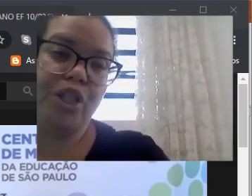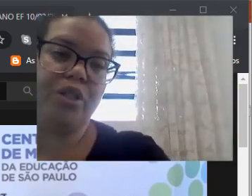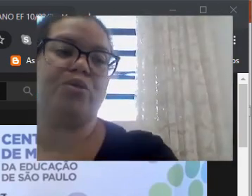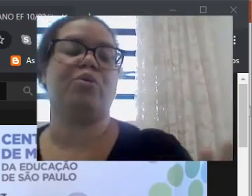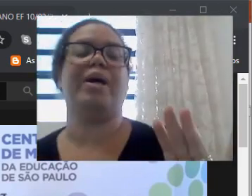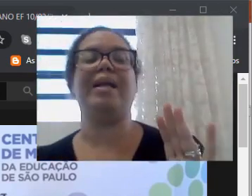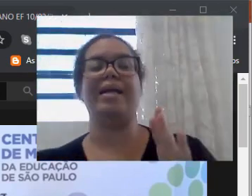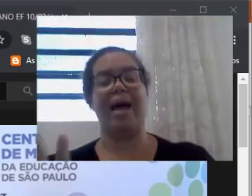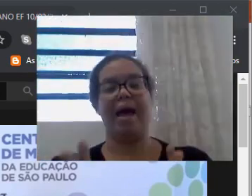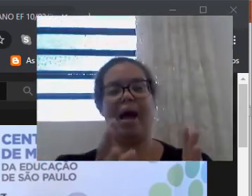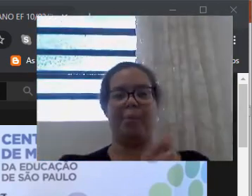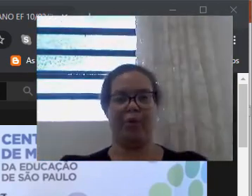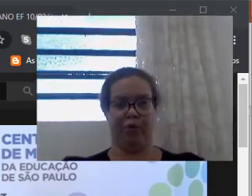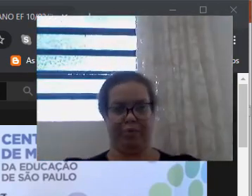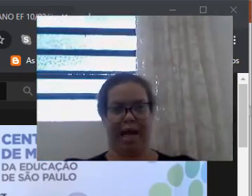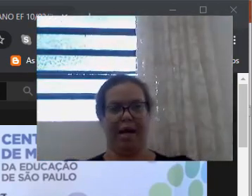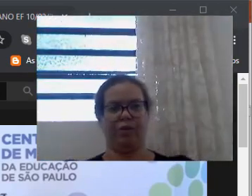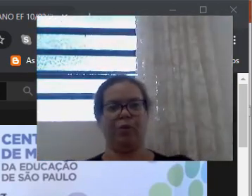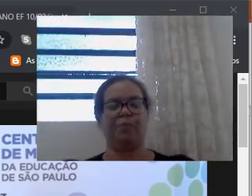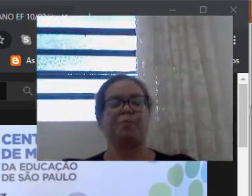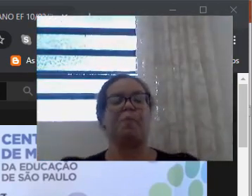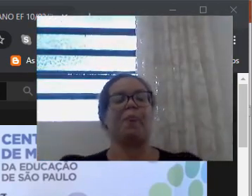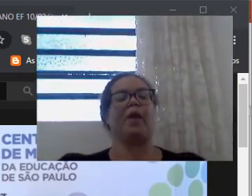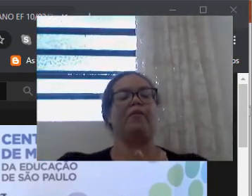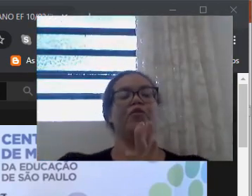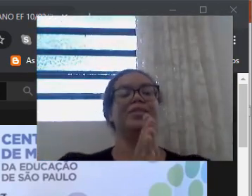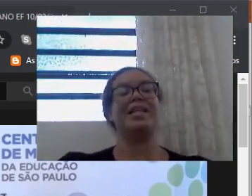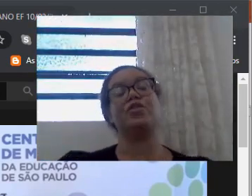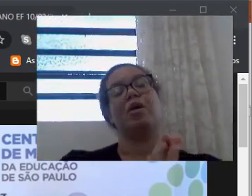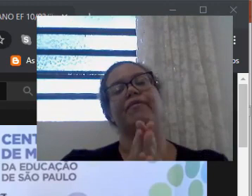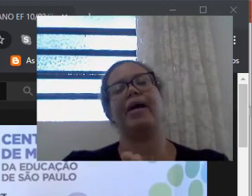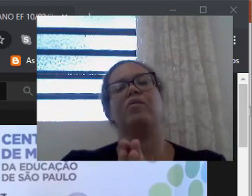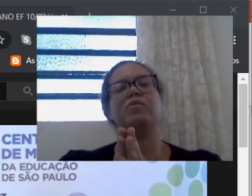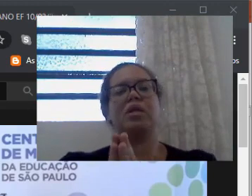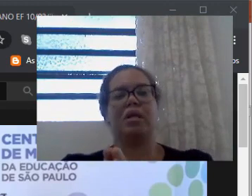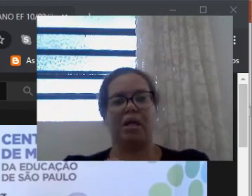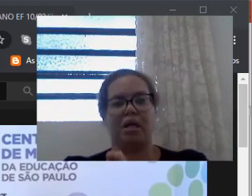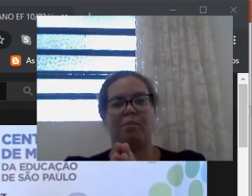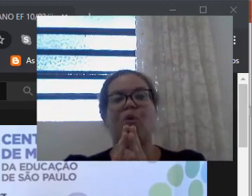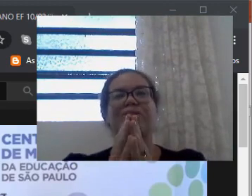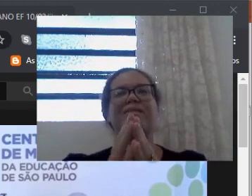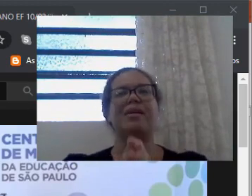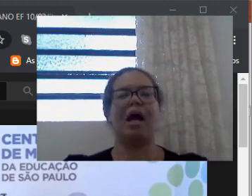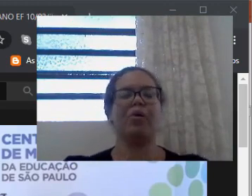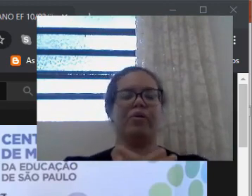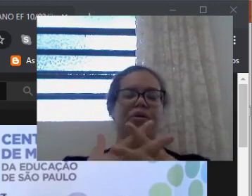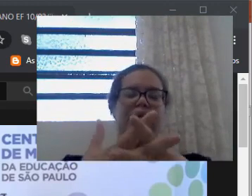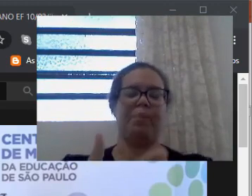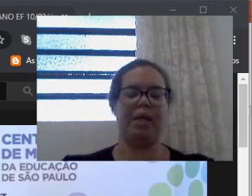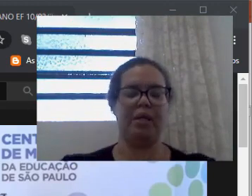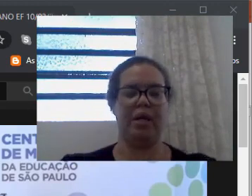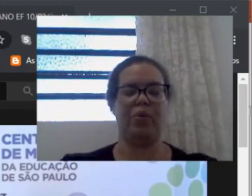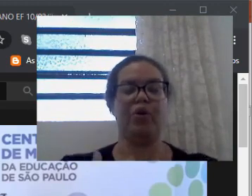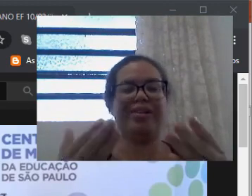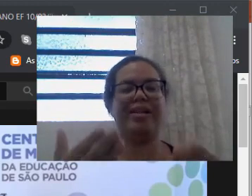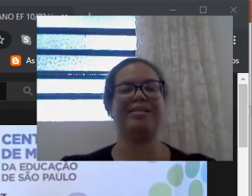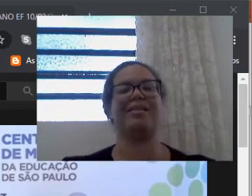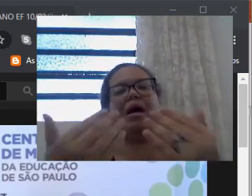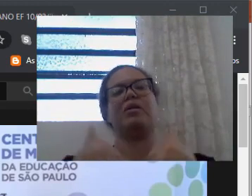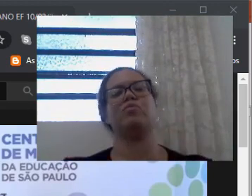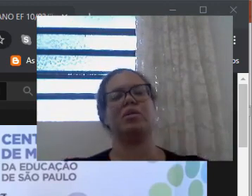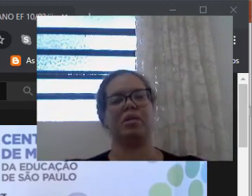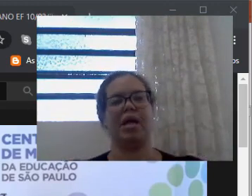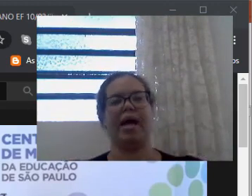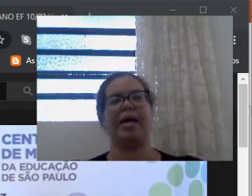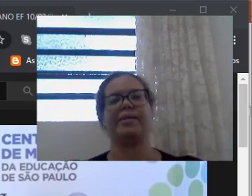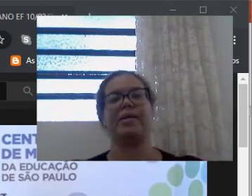que o registro ele é aprofundado? Você só vai conseguir mostrar o que você aprendeu e